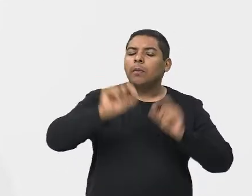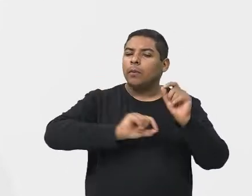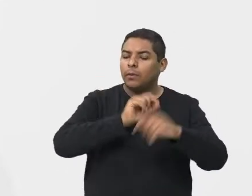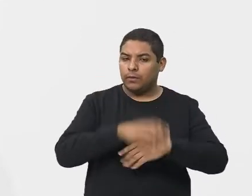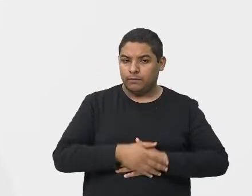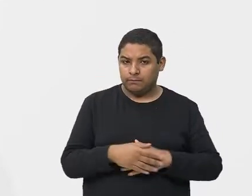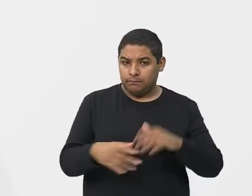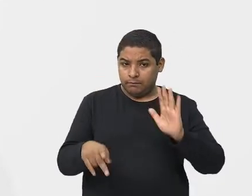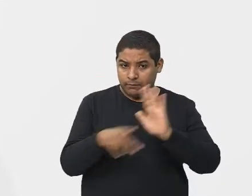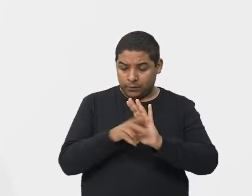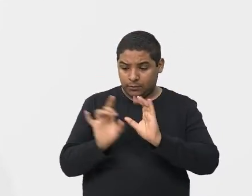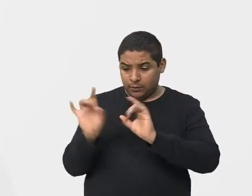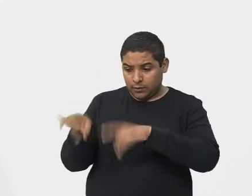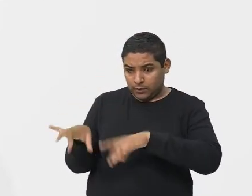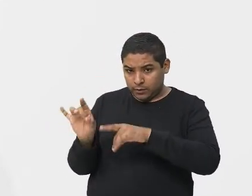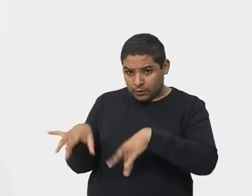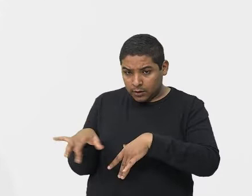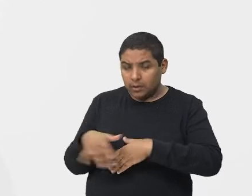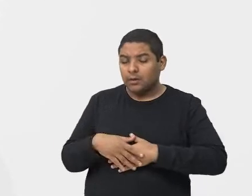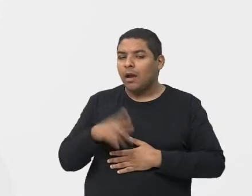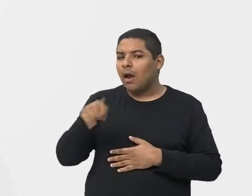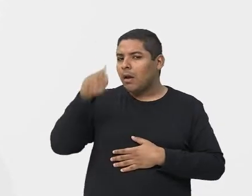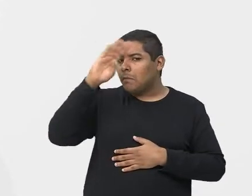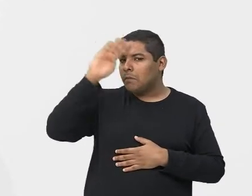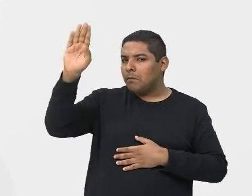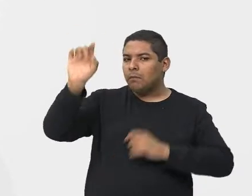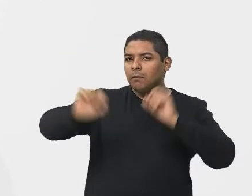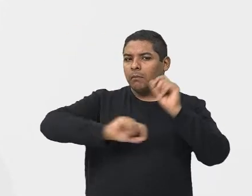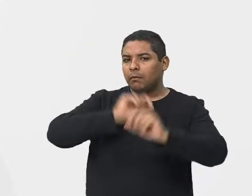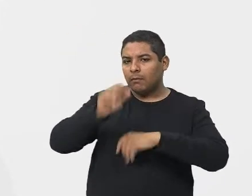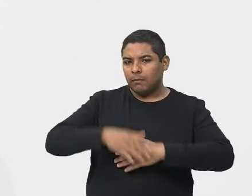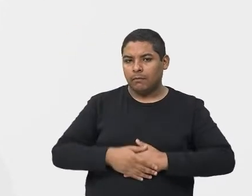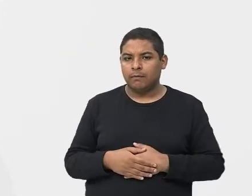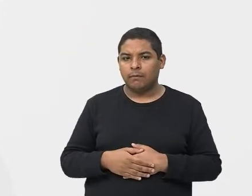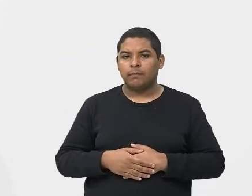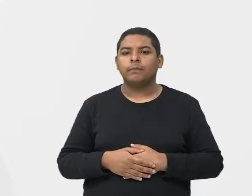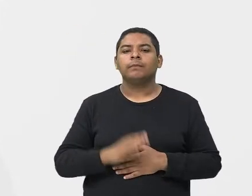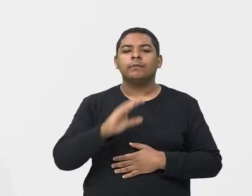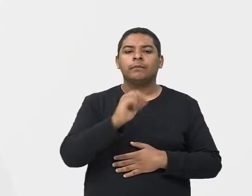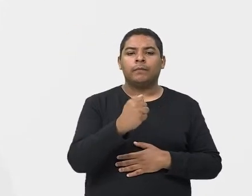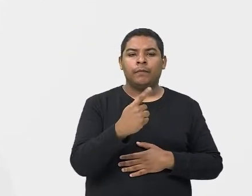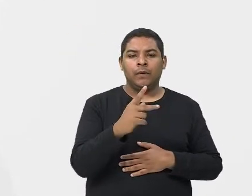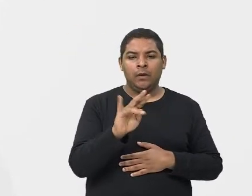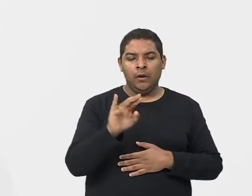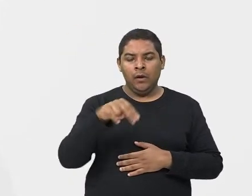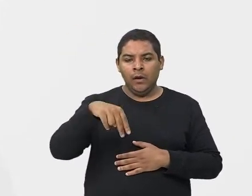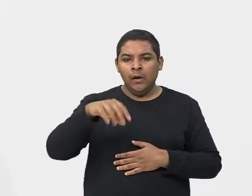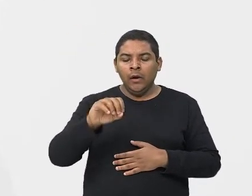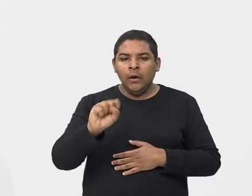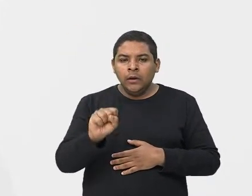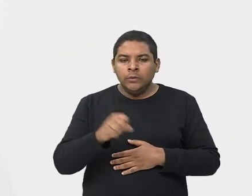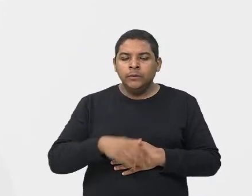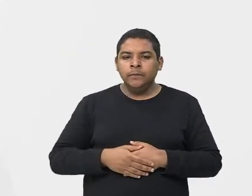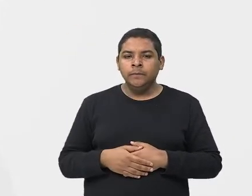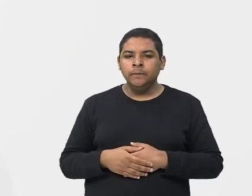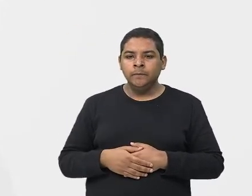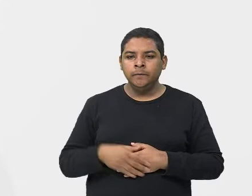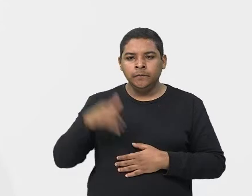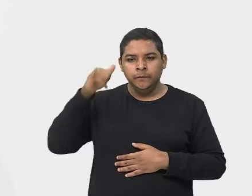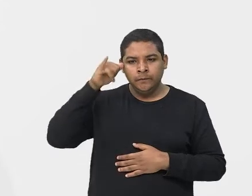vão se destacar o quê? Vão se destacar aí também os caprinos, também vai ter destaque